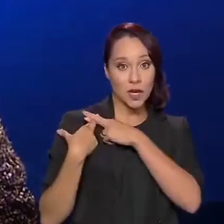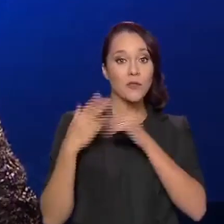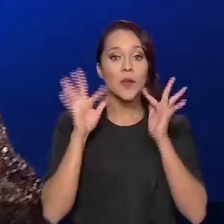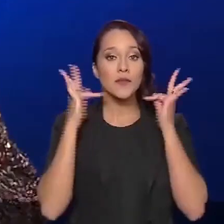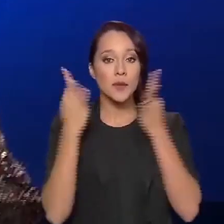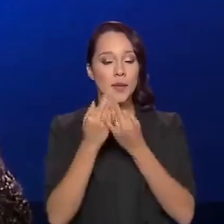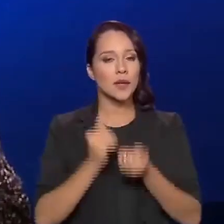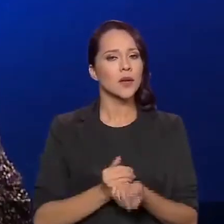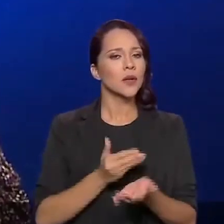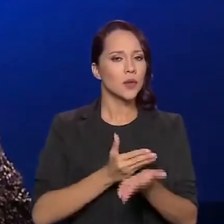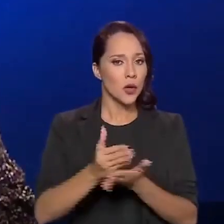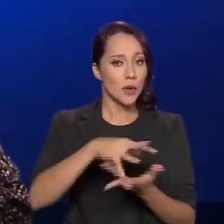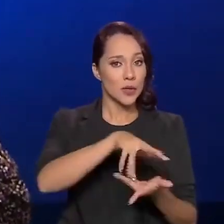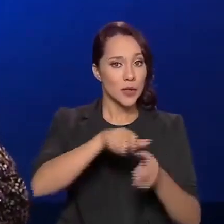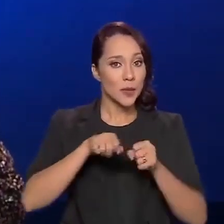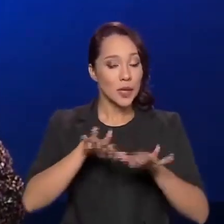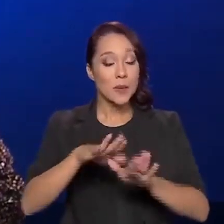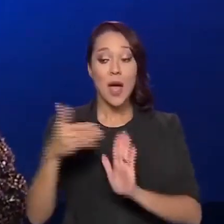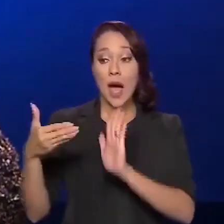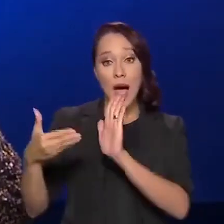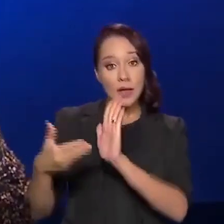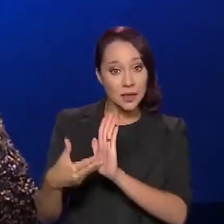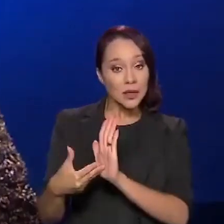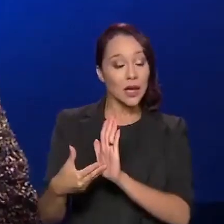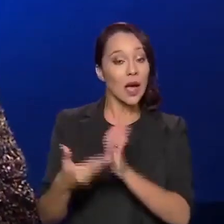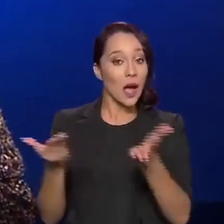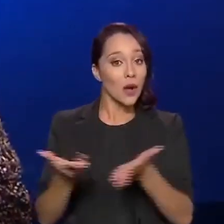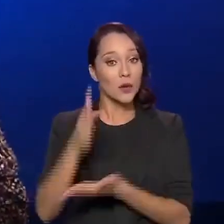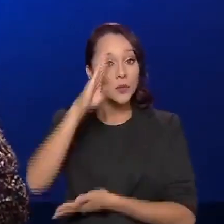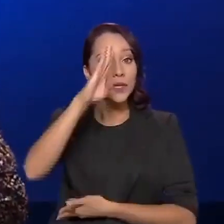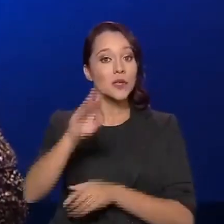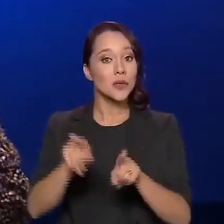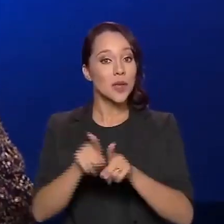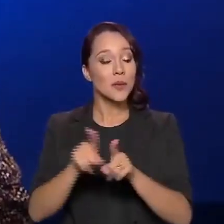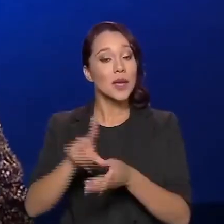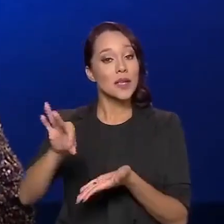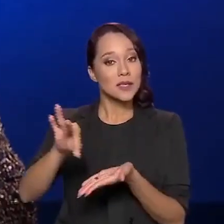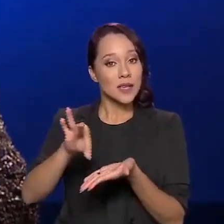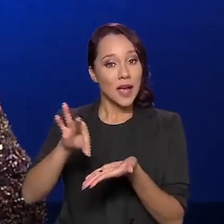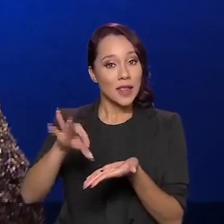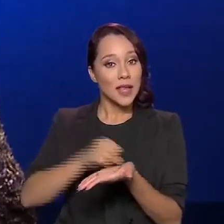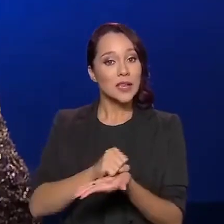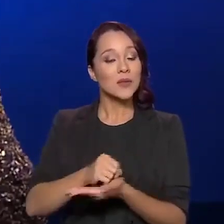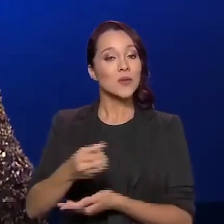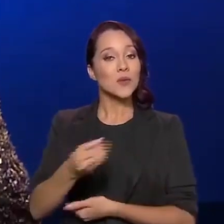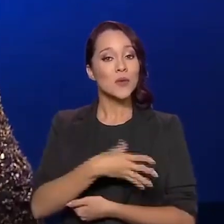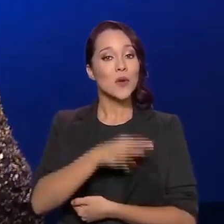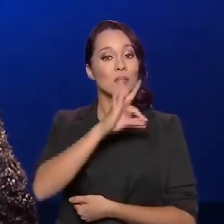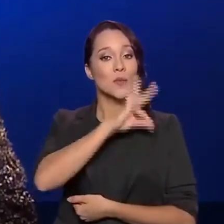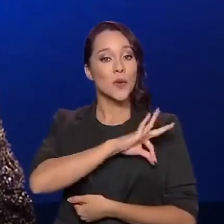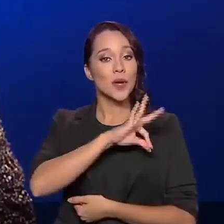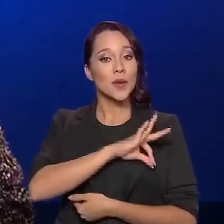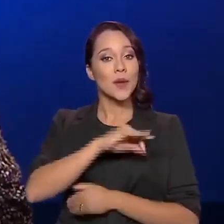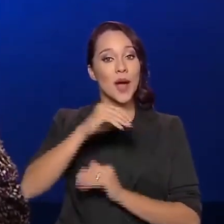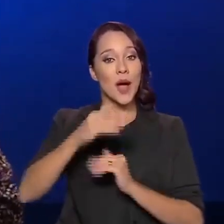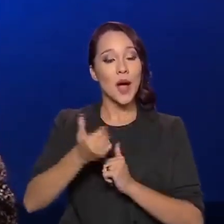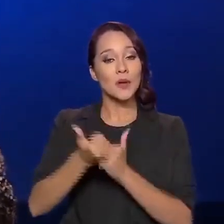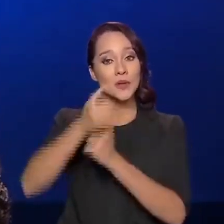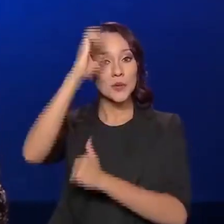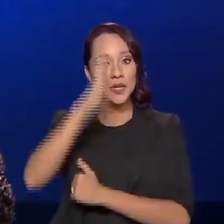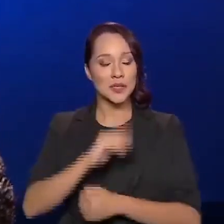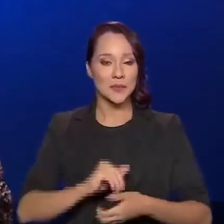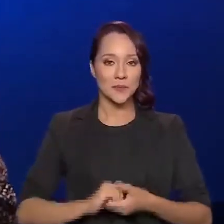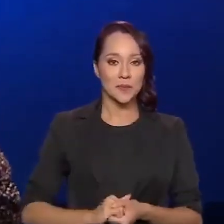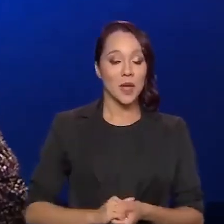de família, no início da pandemia, até a recente priorização de cadastro no novo Auxílio Brasil.